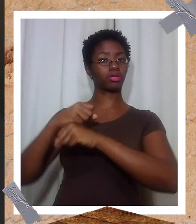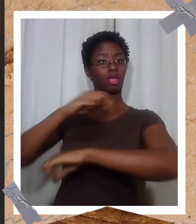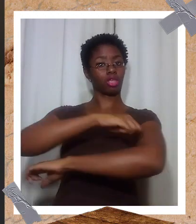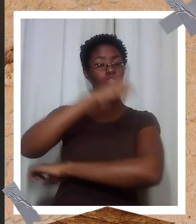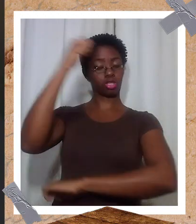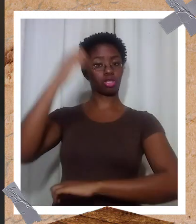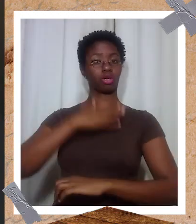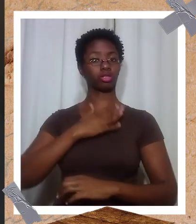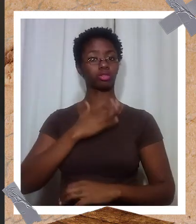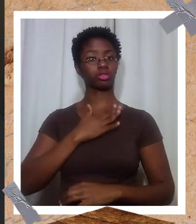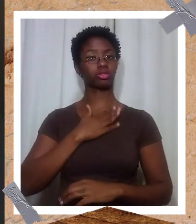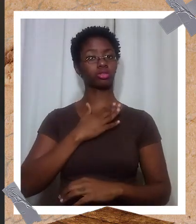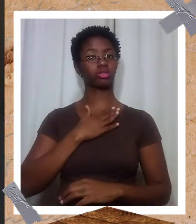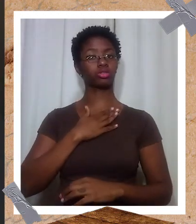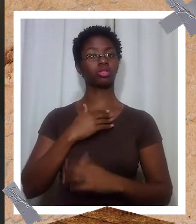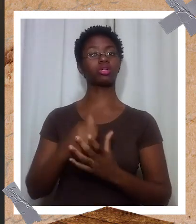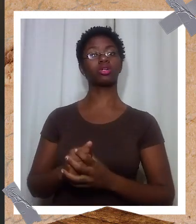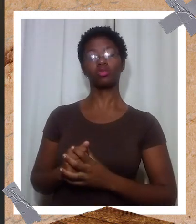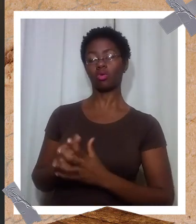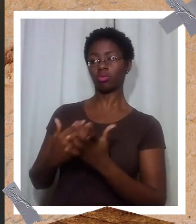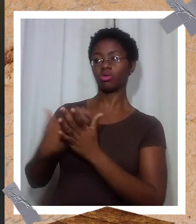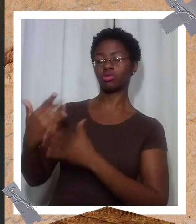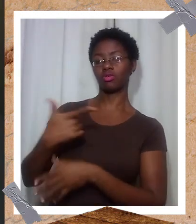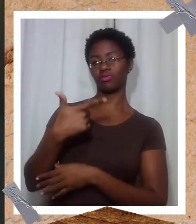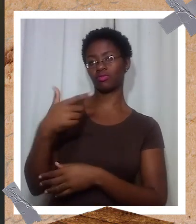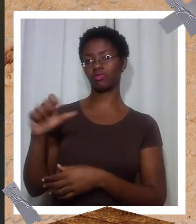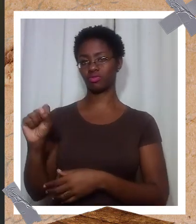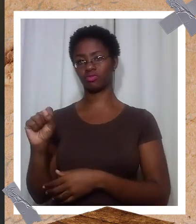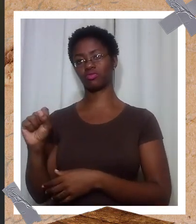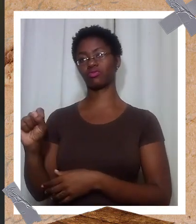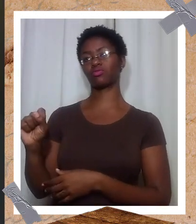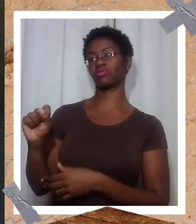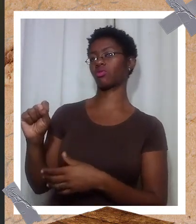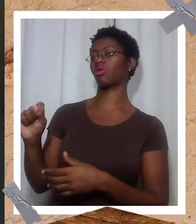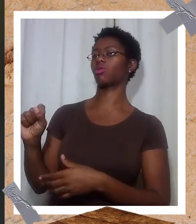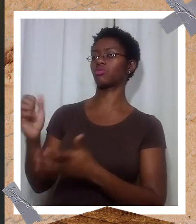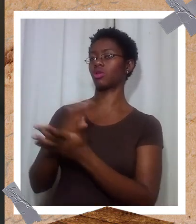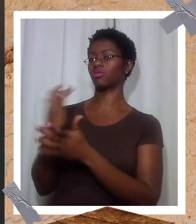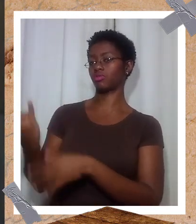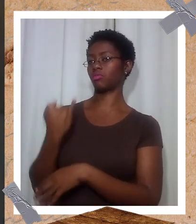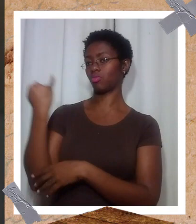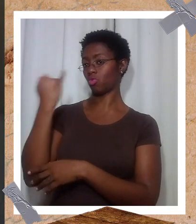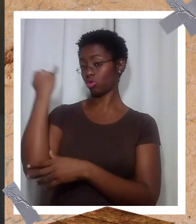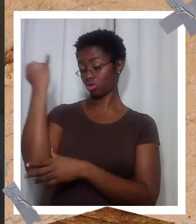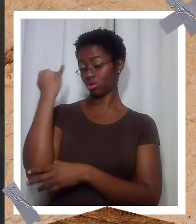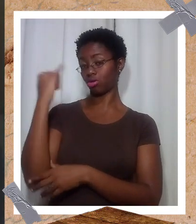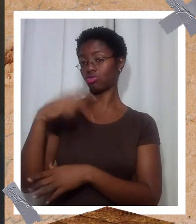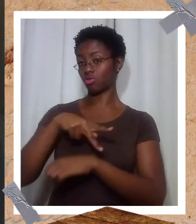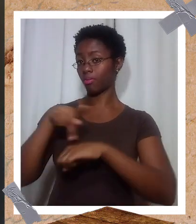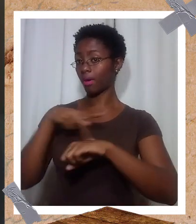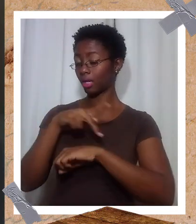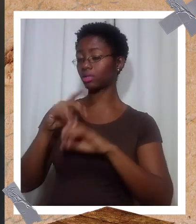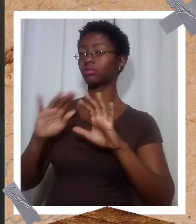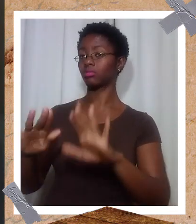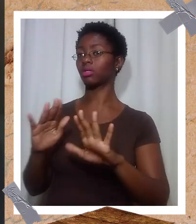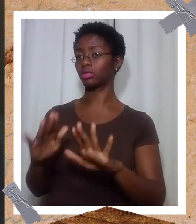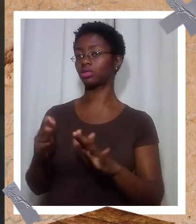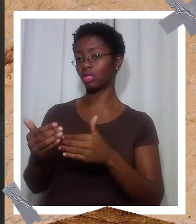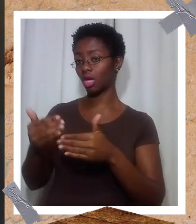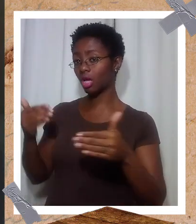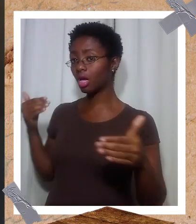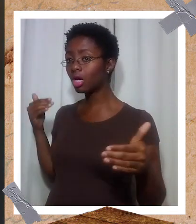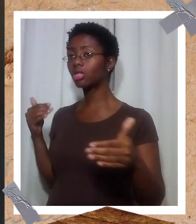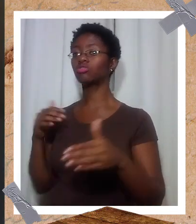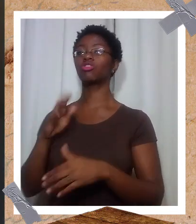Janela, ele entrou num clube de leitura, um dos mais importantes do país. Então, antes de ele ser publicado oficialmente, ele teve ali